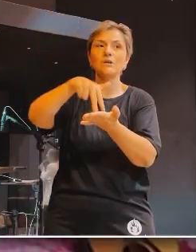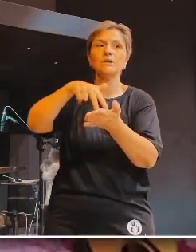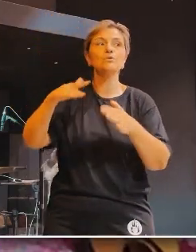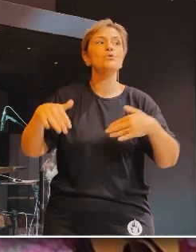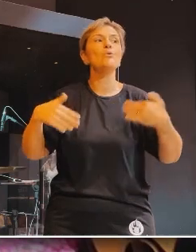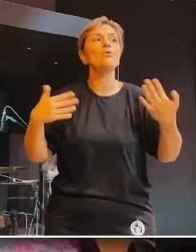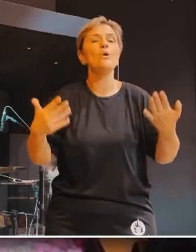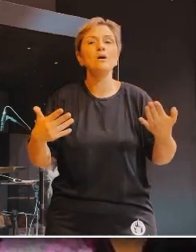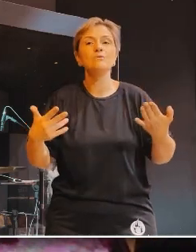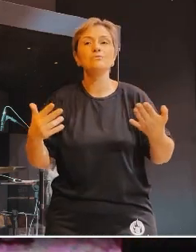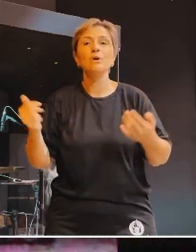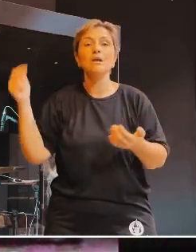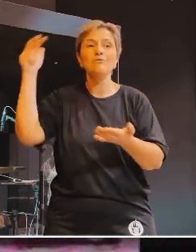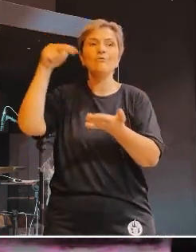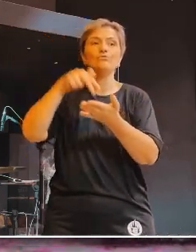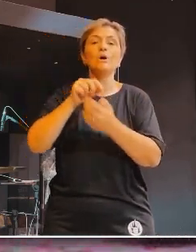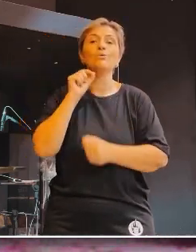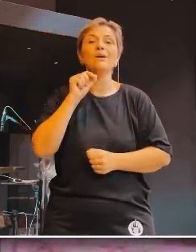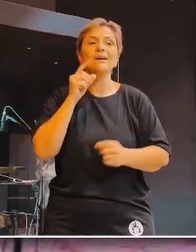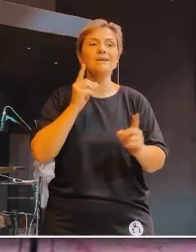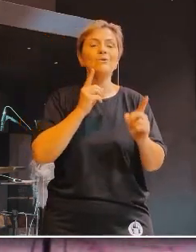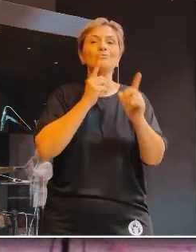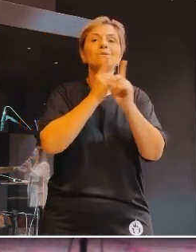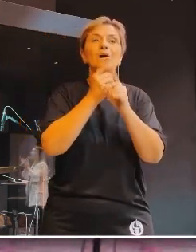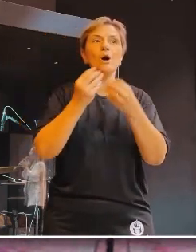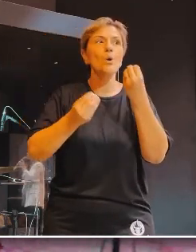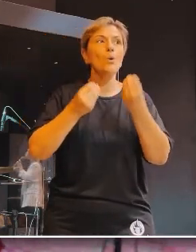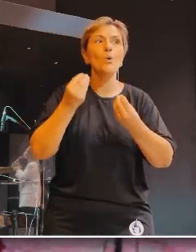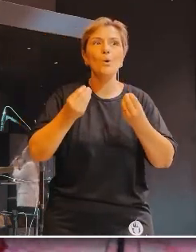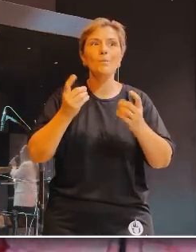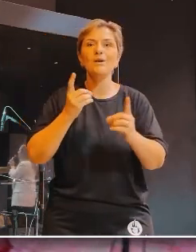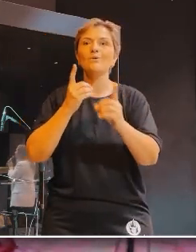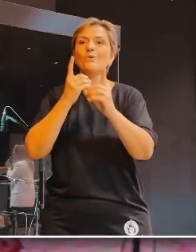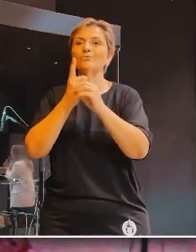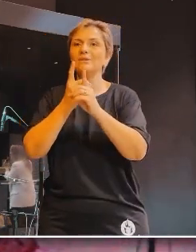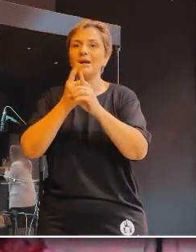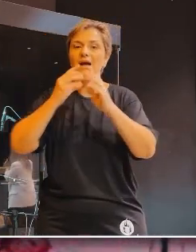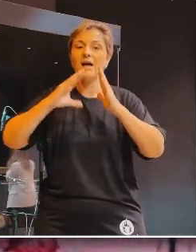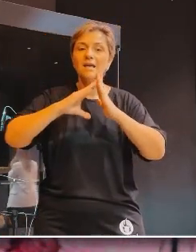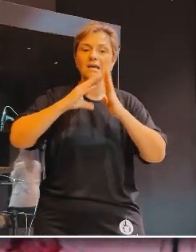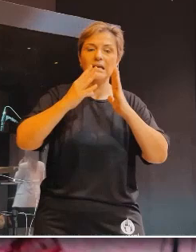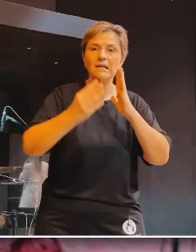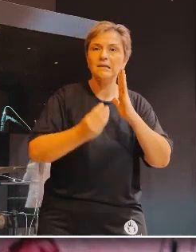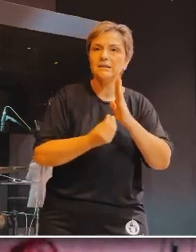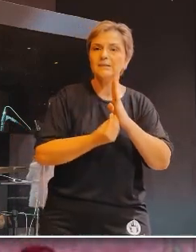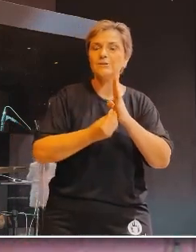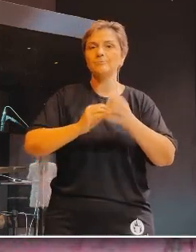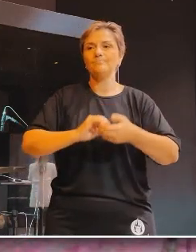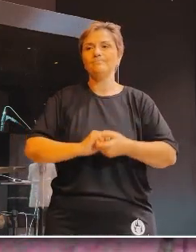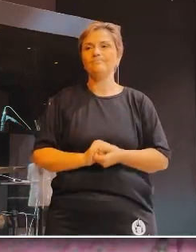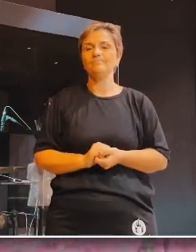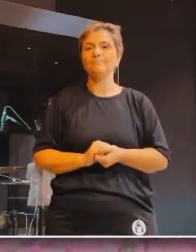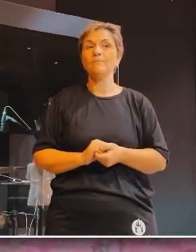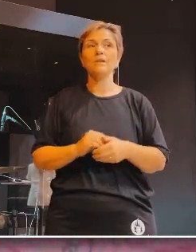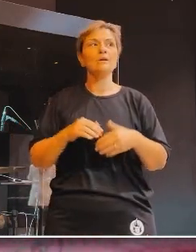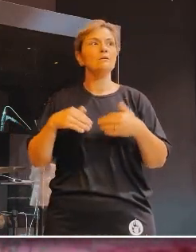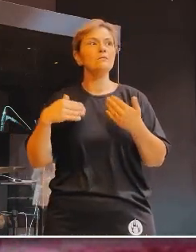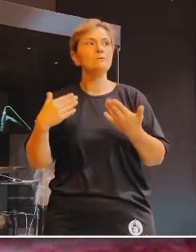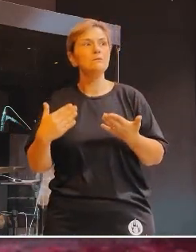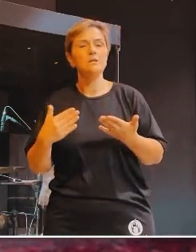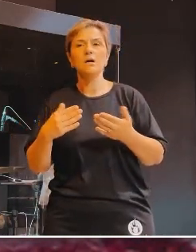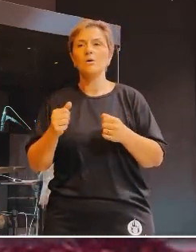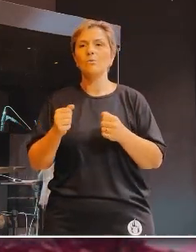o que Ele encontrará? Como Ele encontrará a sua igreja? Então,